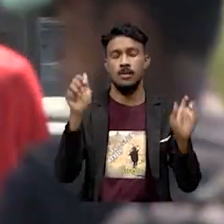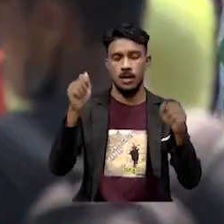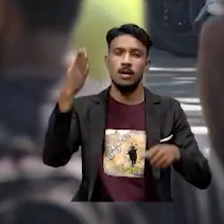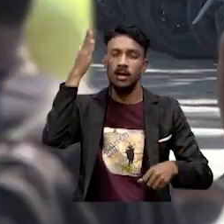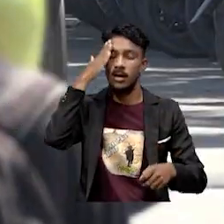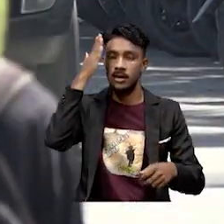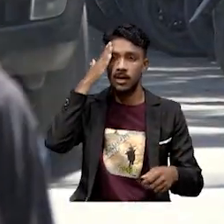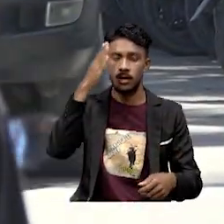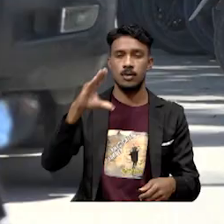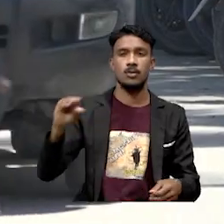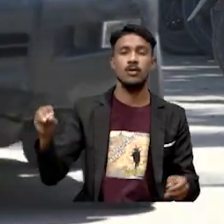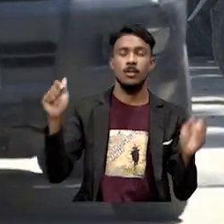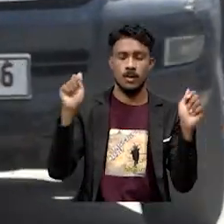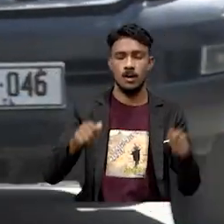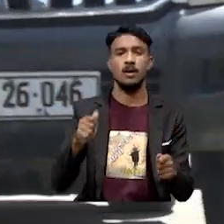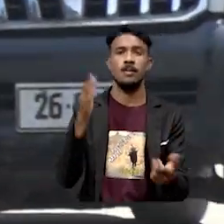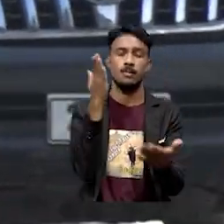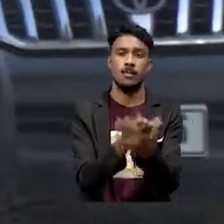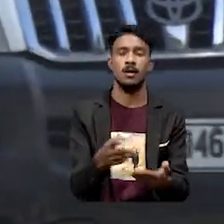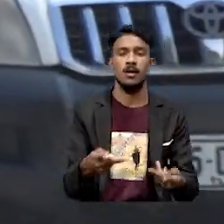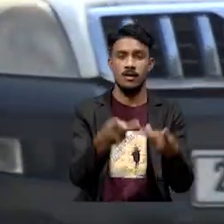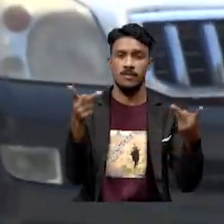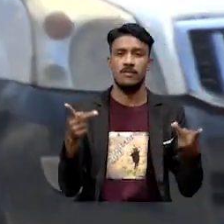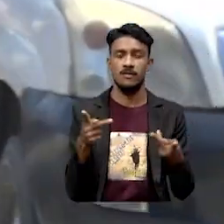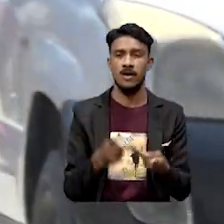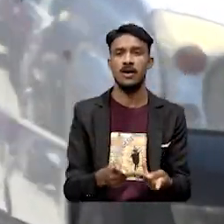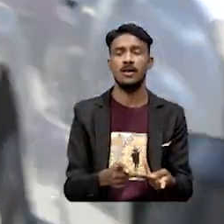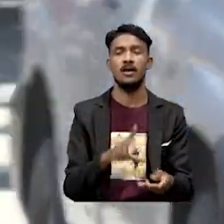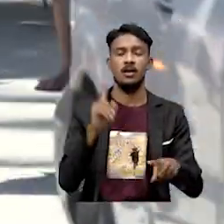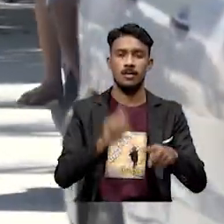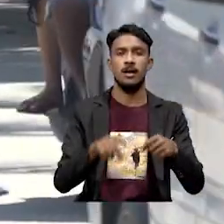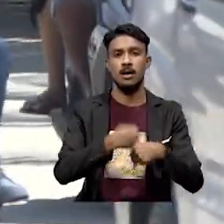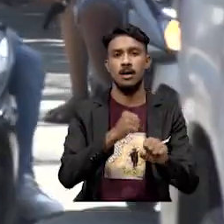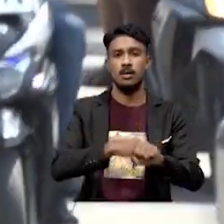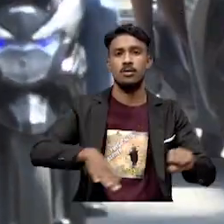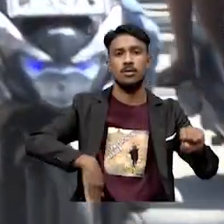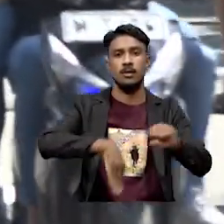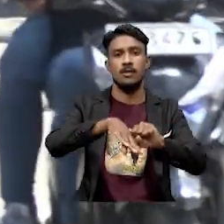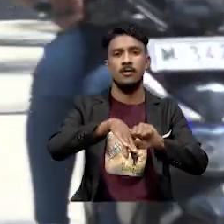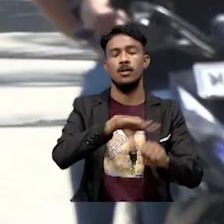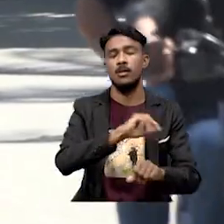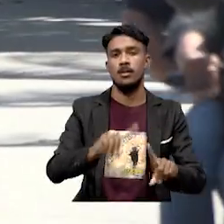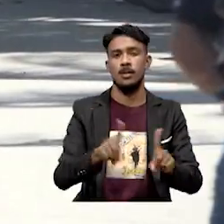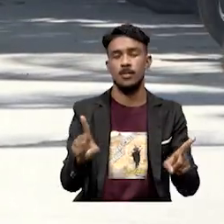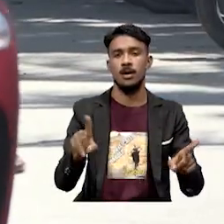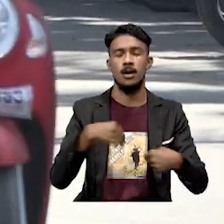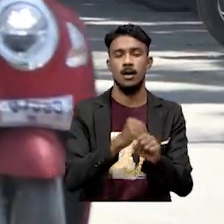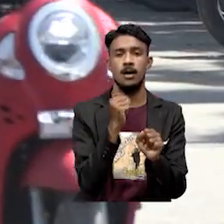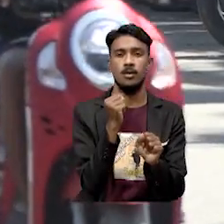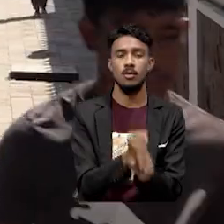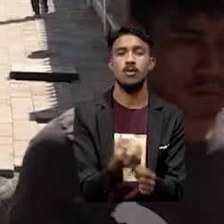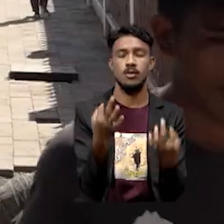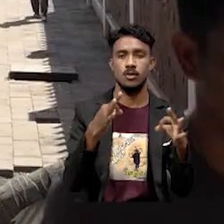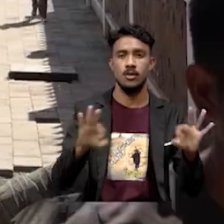no consciência para tuir fata em estacionamento onde la bele cria engrafamento. Mas que estabelece uma fata em